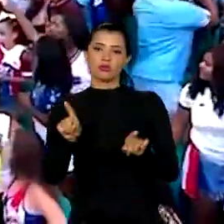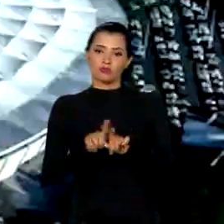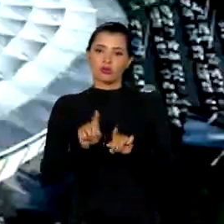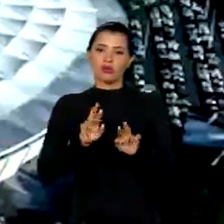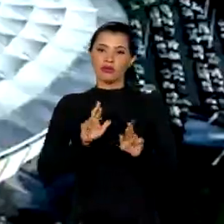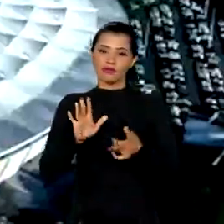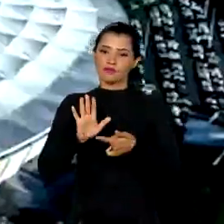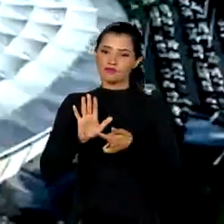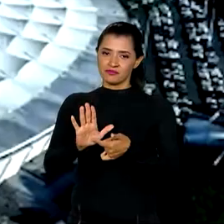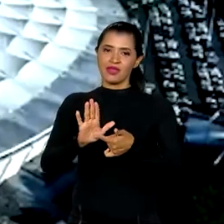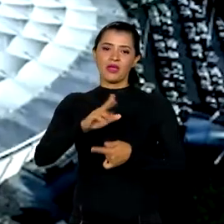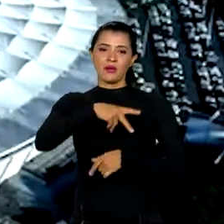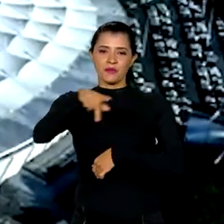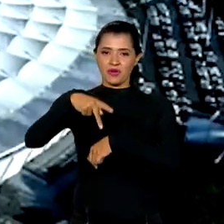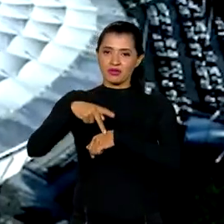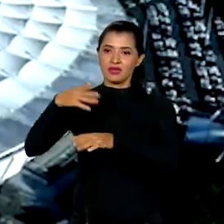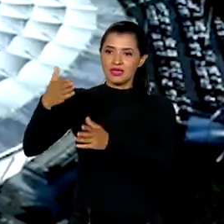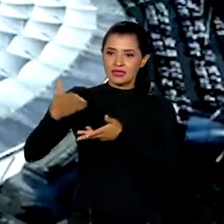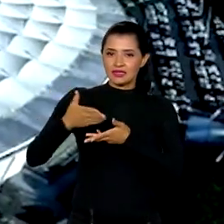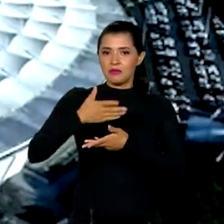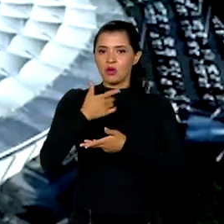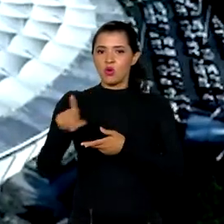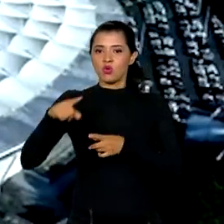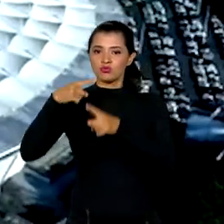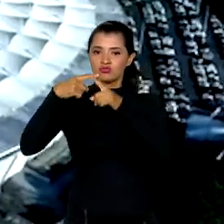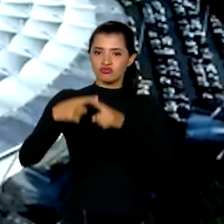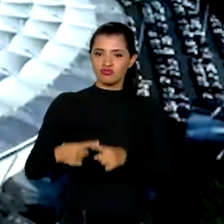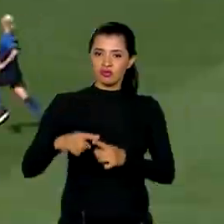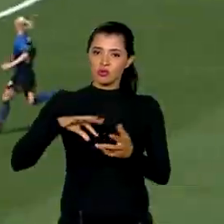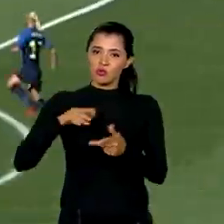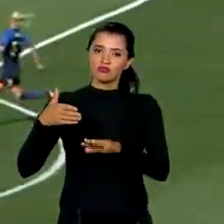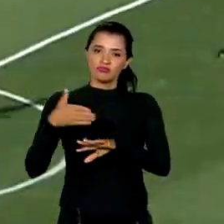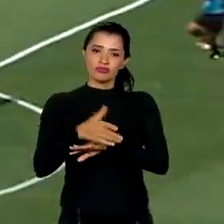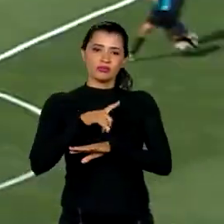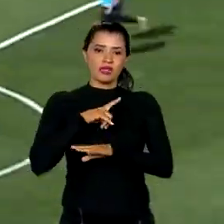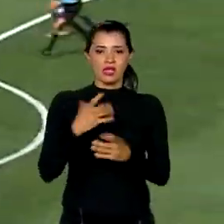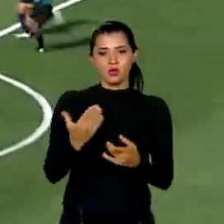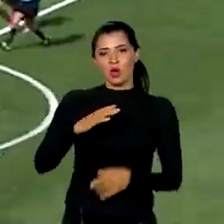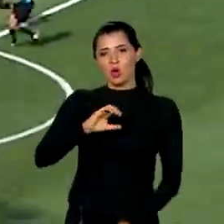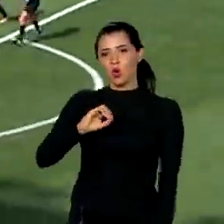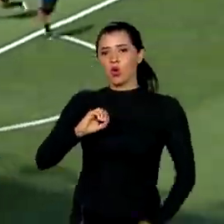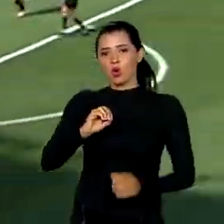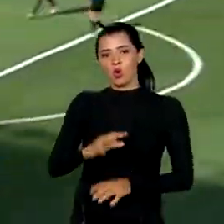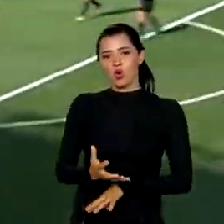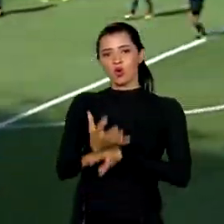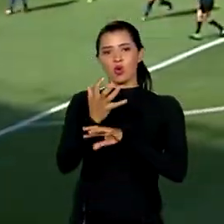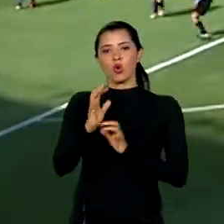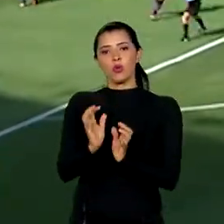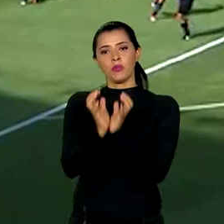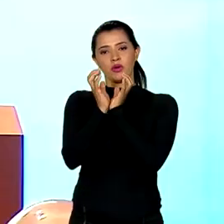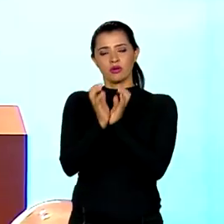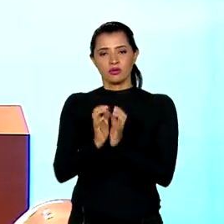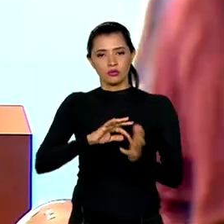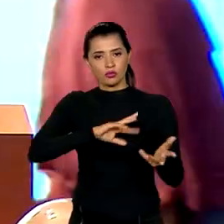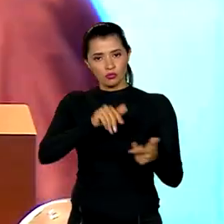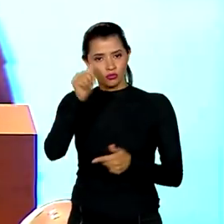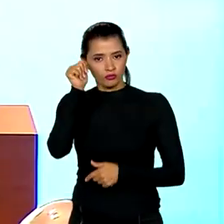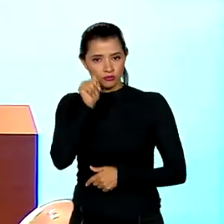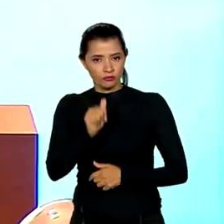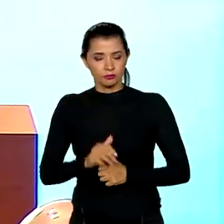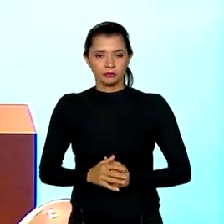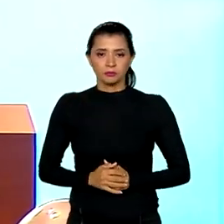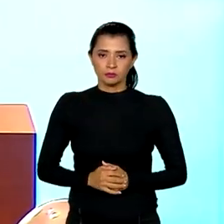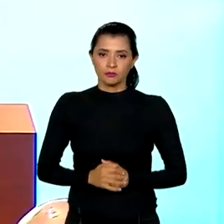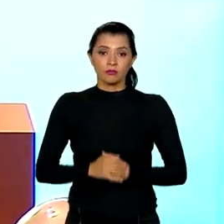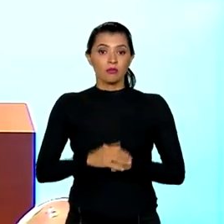diferencial para que o país receba competições mundiais como a Copa do Mundo de Futebol Feminino. O programa de